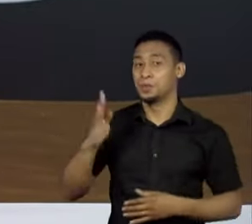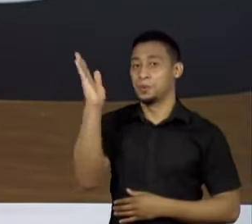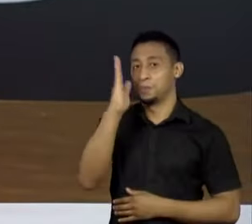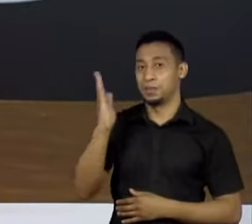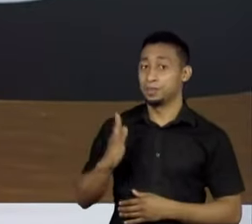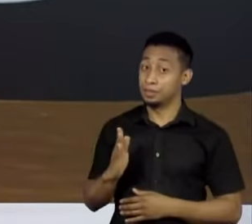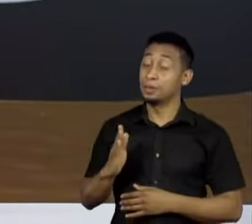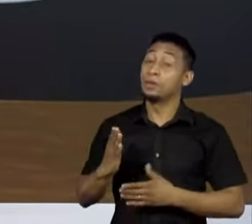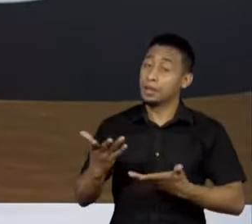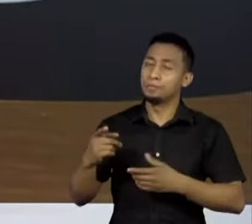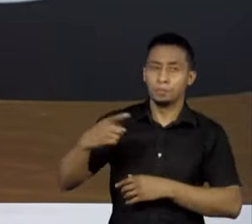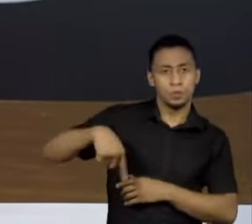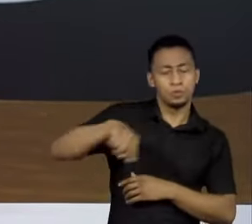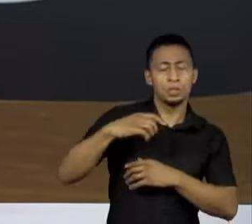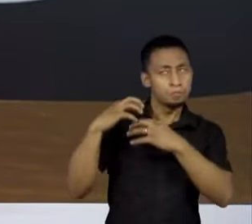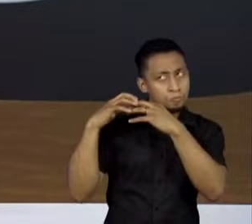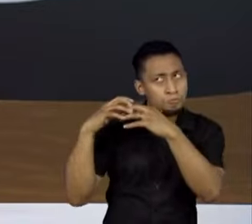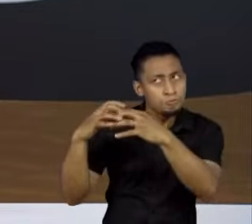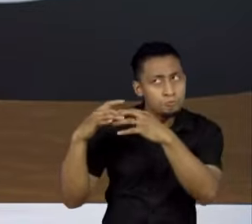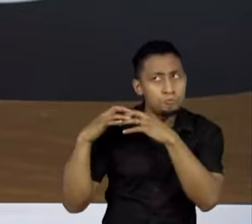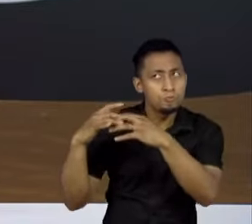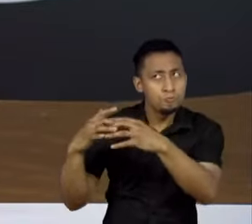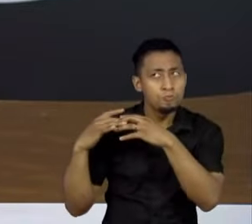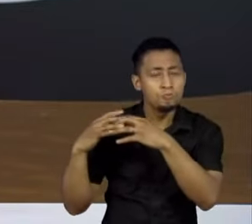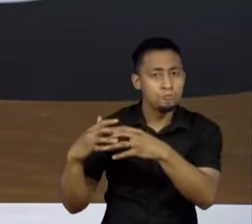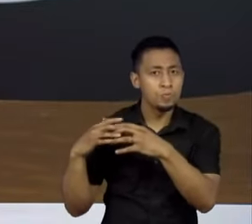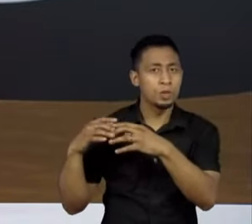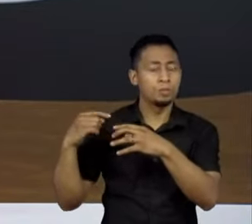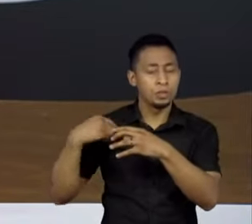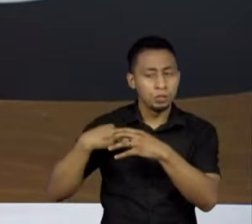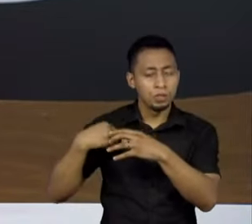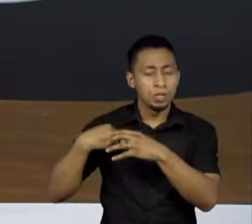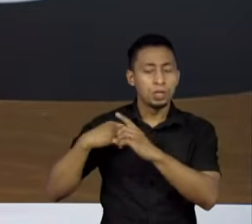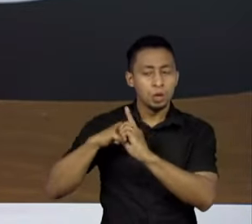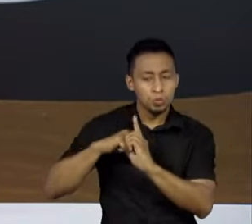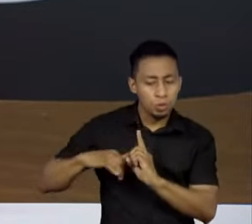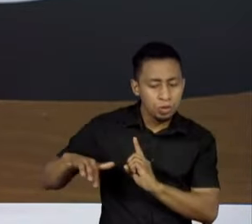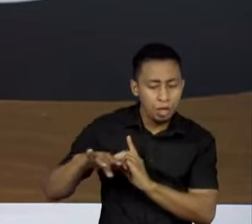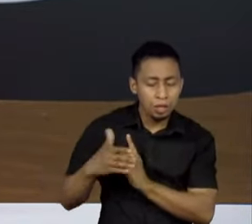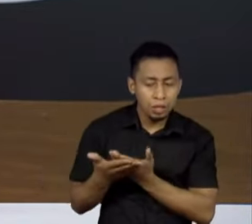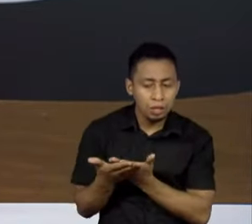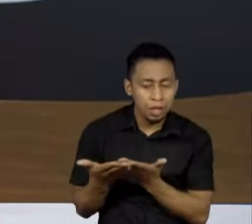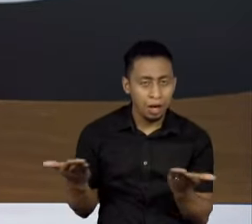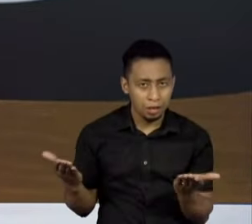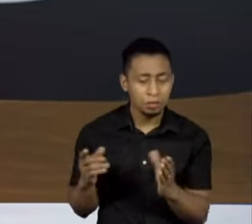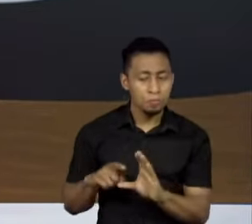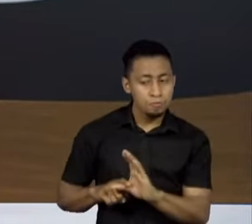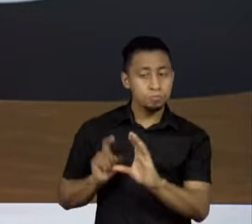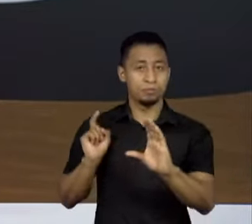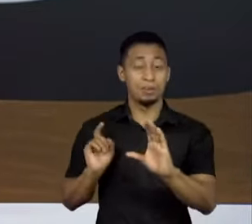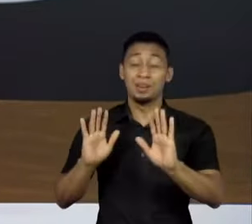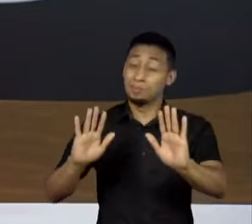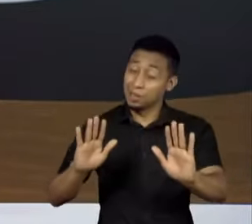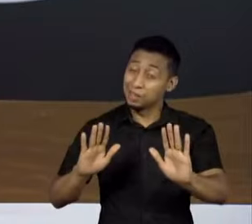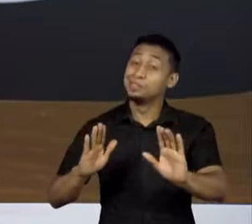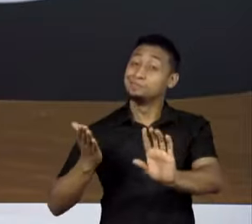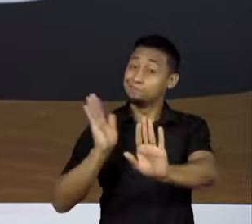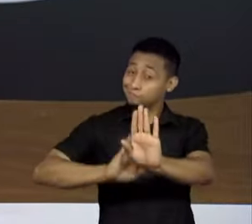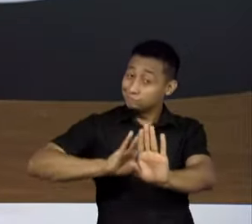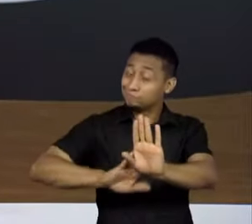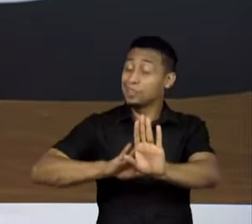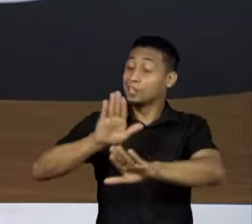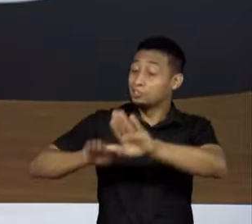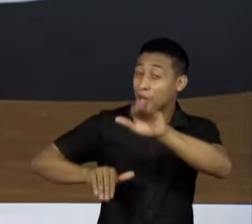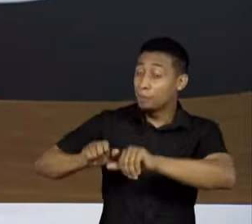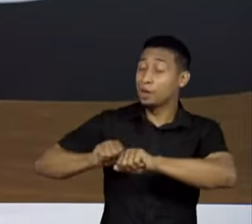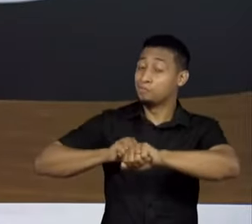deveria servir para reflexão das nossas profundas mazelas sociais, mas está sendo usado para gestar um movimento